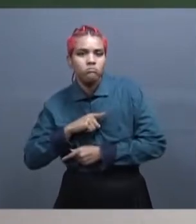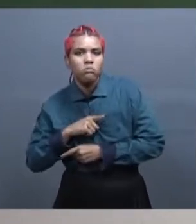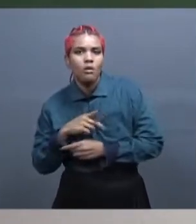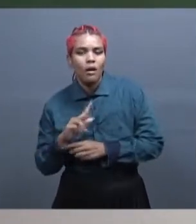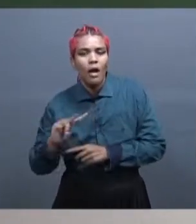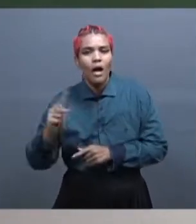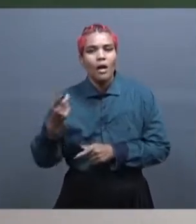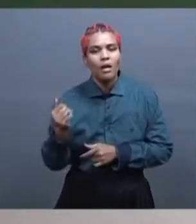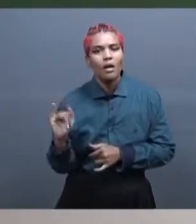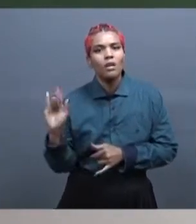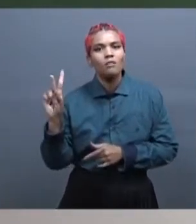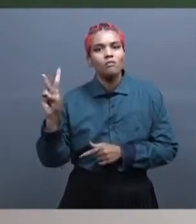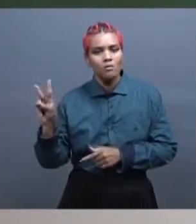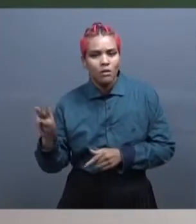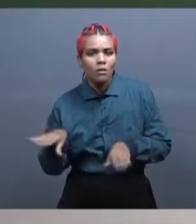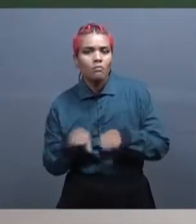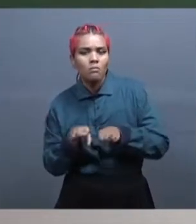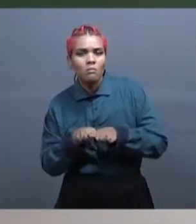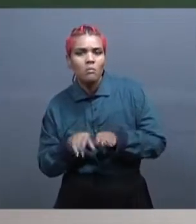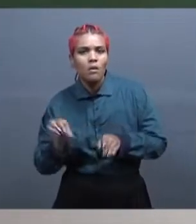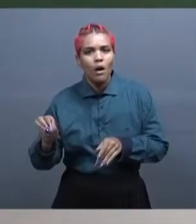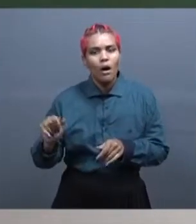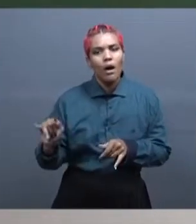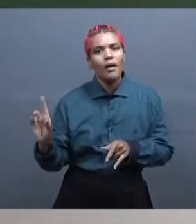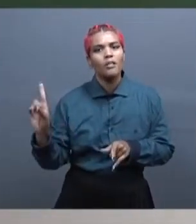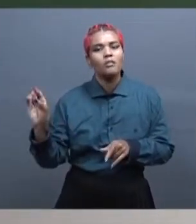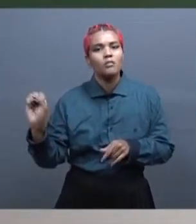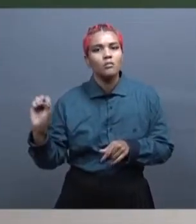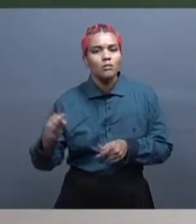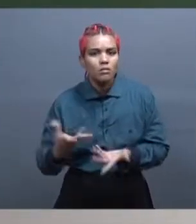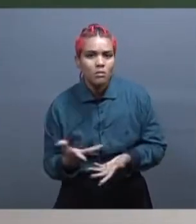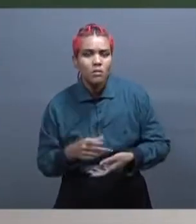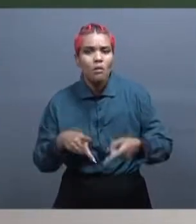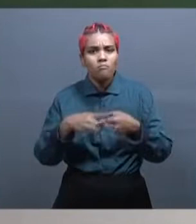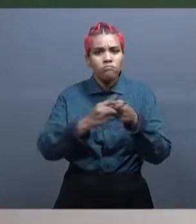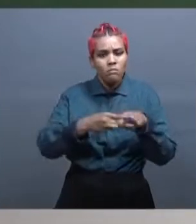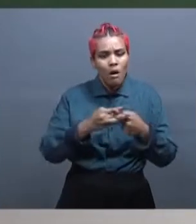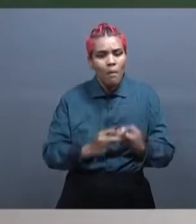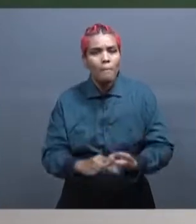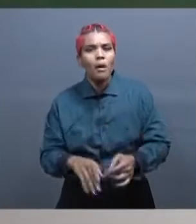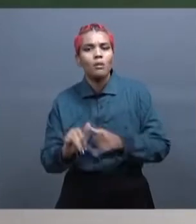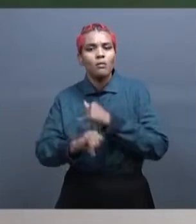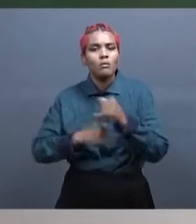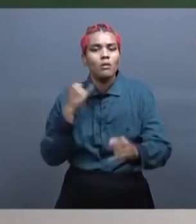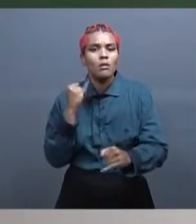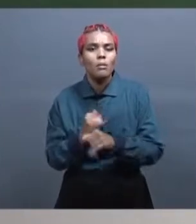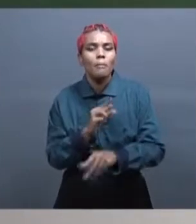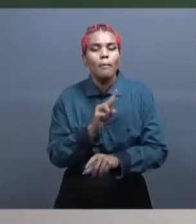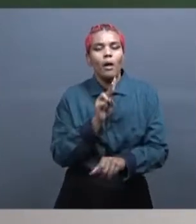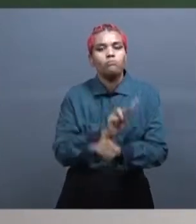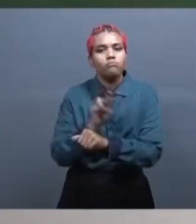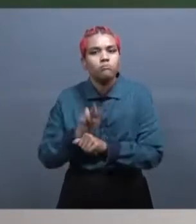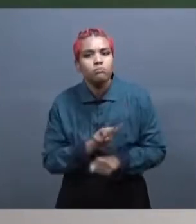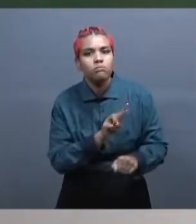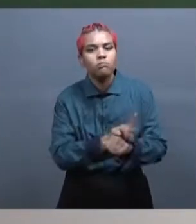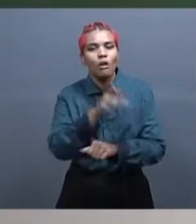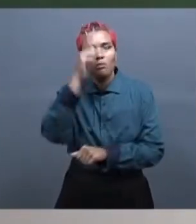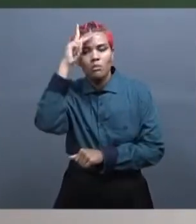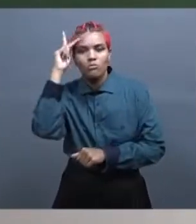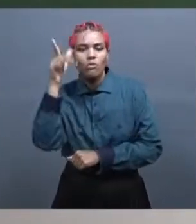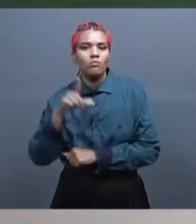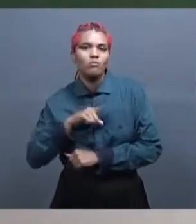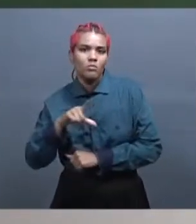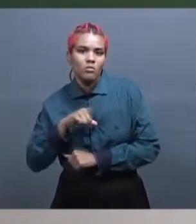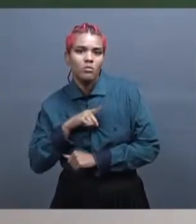também usa a ferramenta da internet pra tá ajudando as pessoas que vivem com aids e vamos estar também com o infectologista